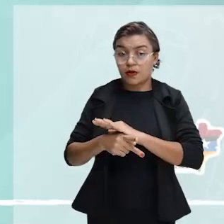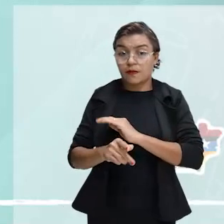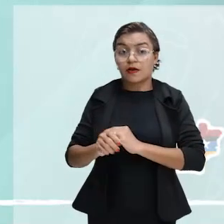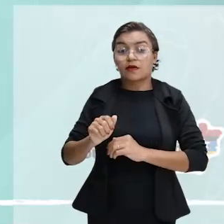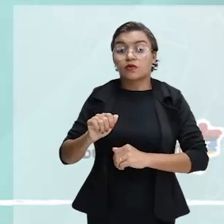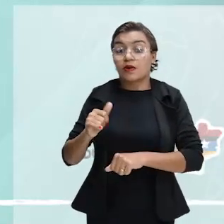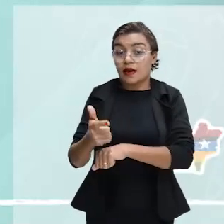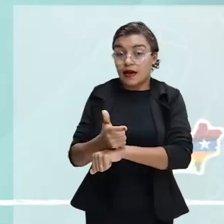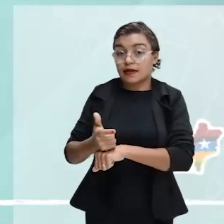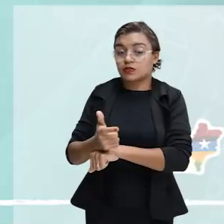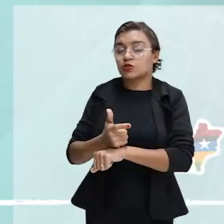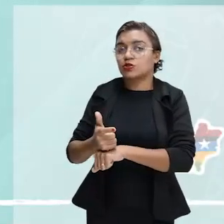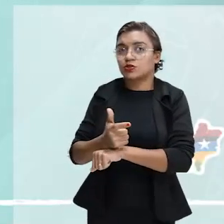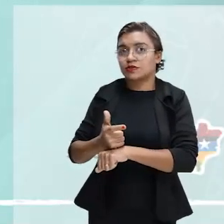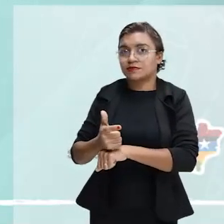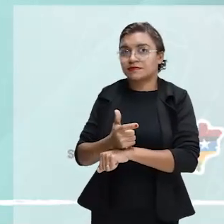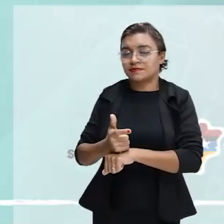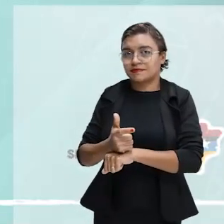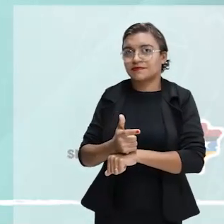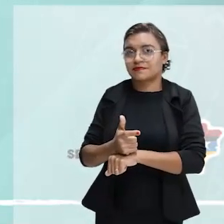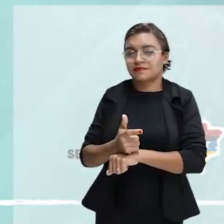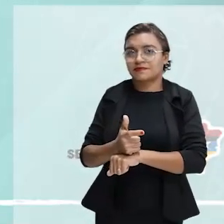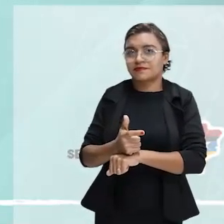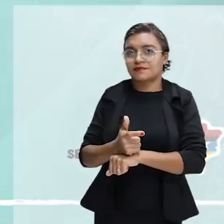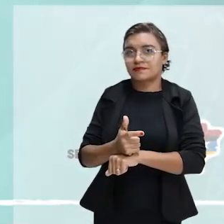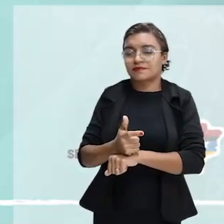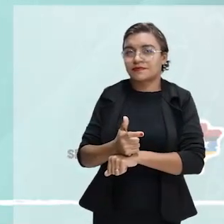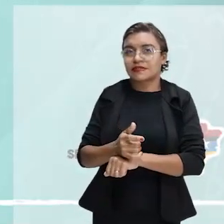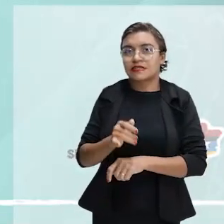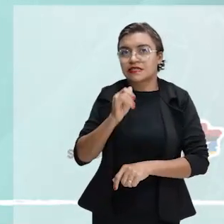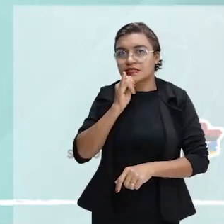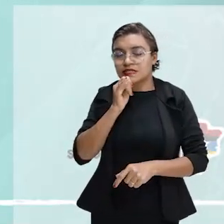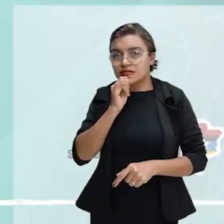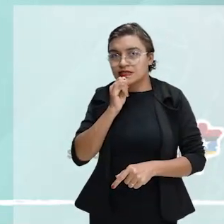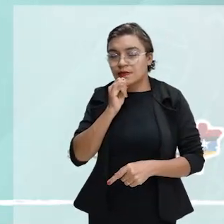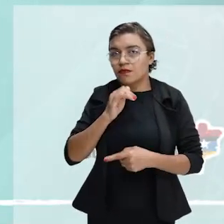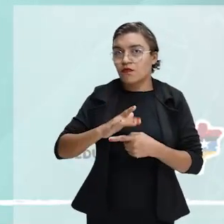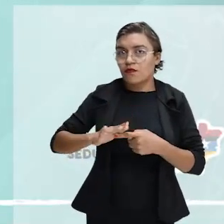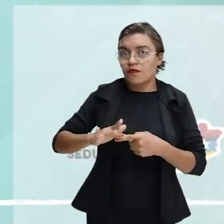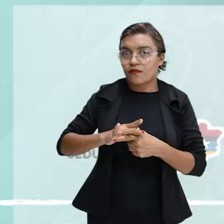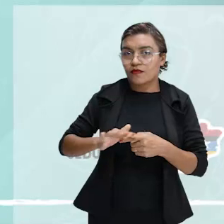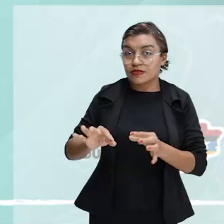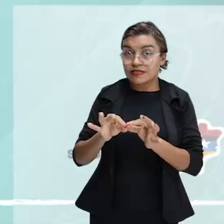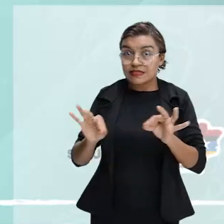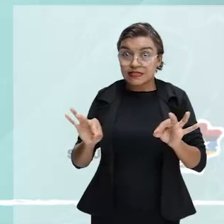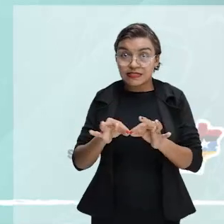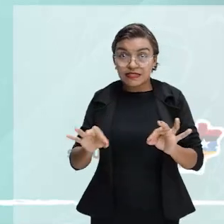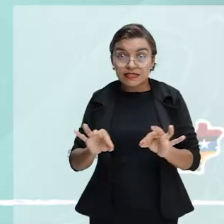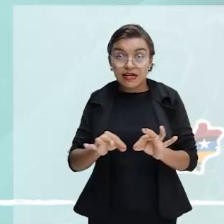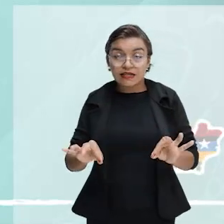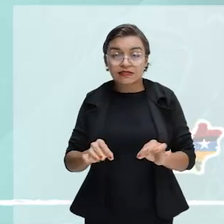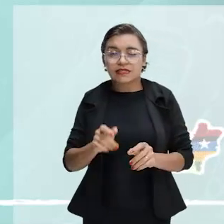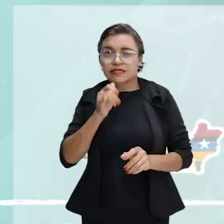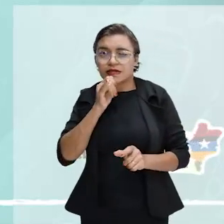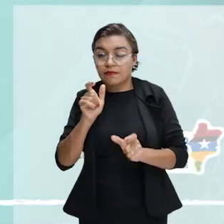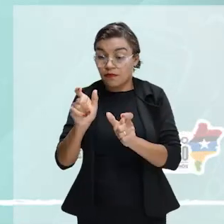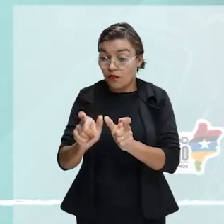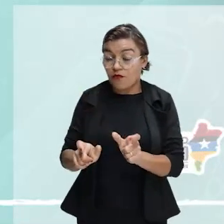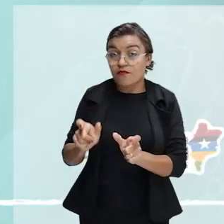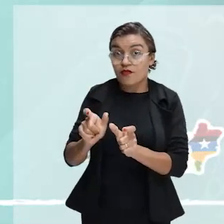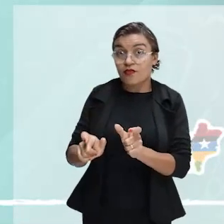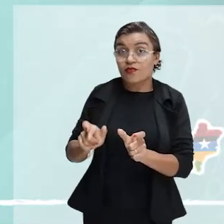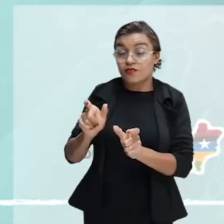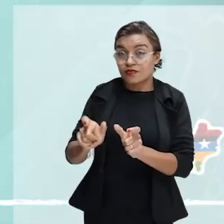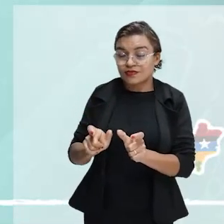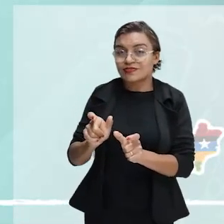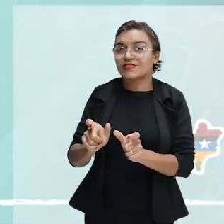tem assim, funções morfossintáticas do adjetivo. Gente, quando eu falo morfossintático, eu estou juntando morfologia